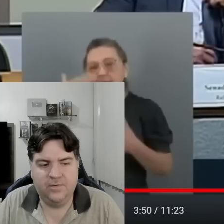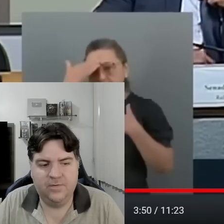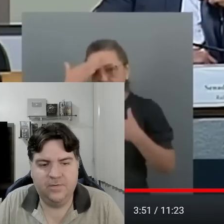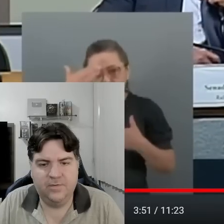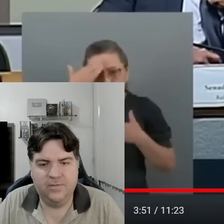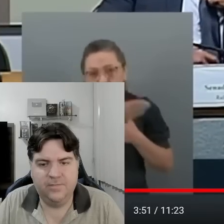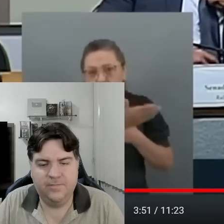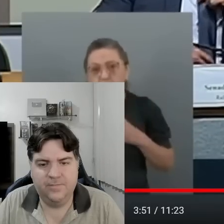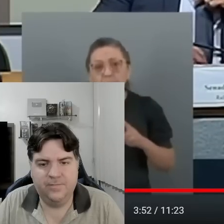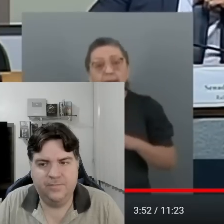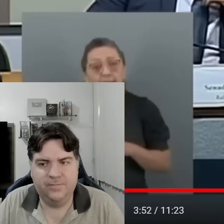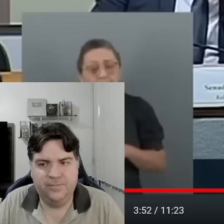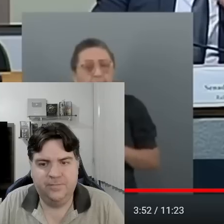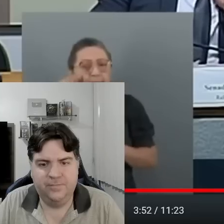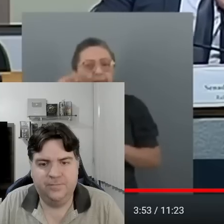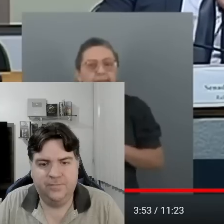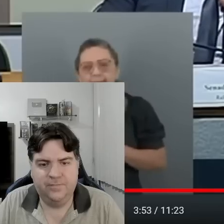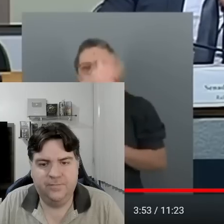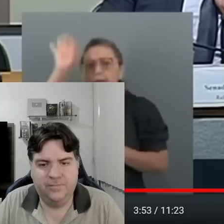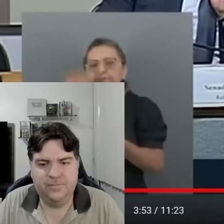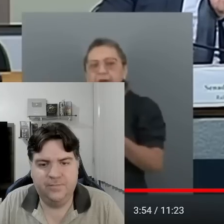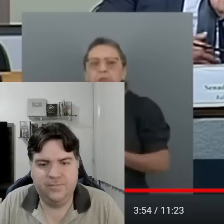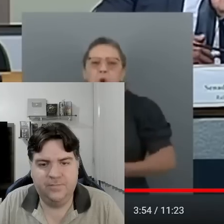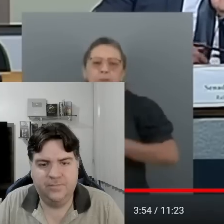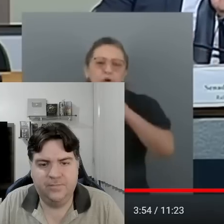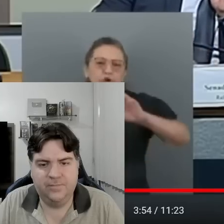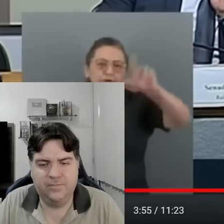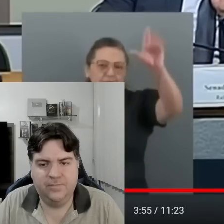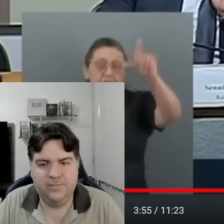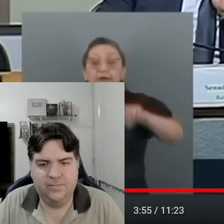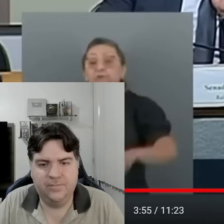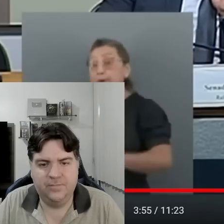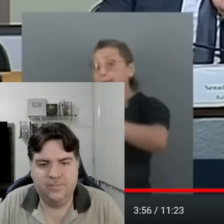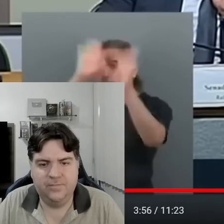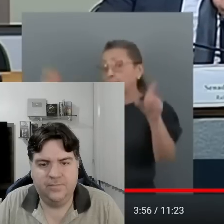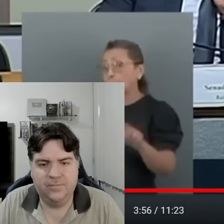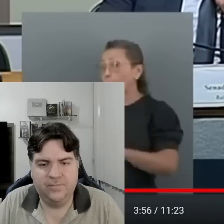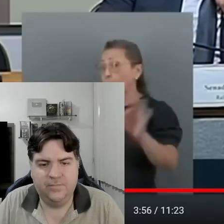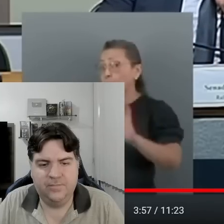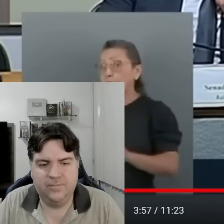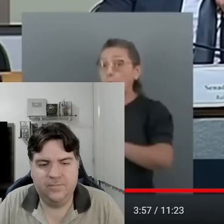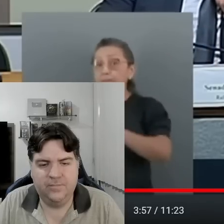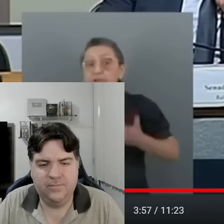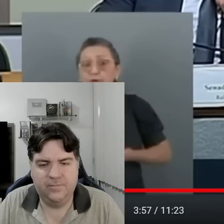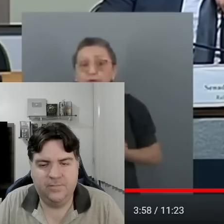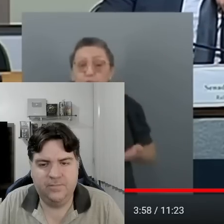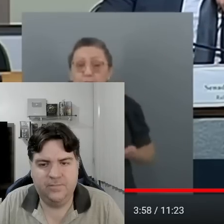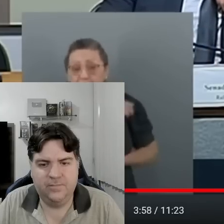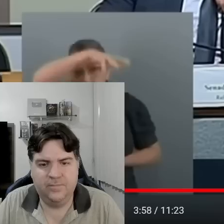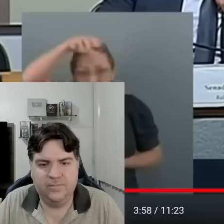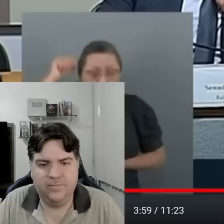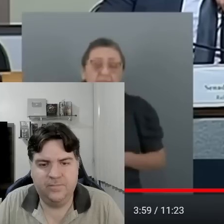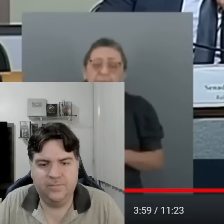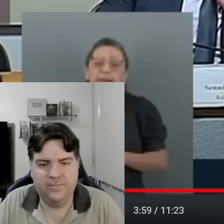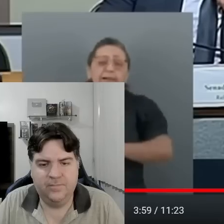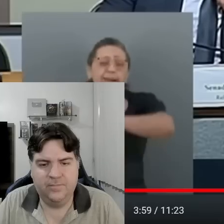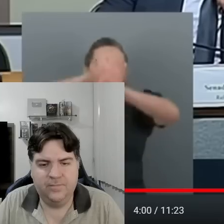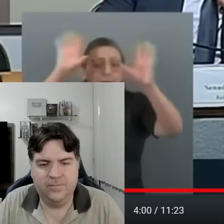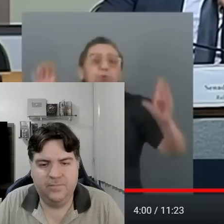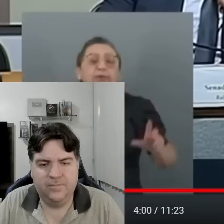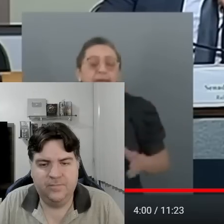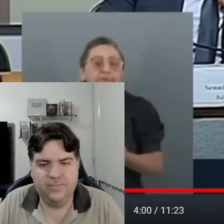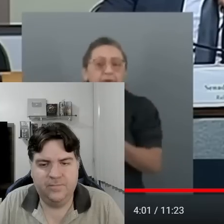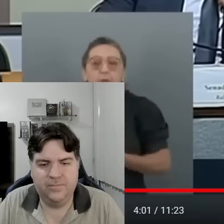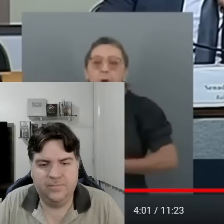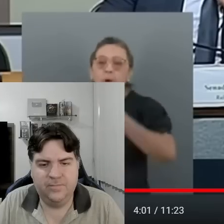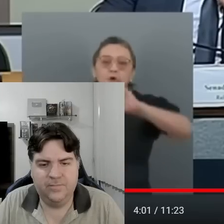agradeço, porque aqui ficou claro que de fato tem diferença, ficou claro que não tem corrupção no fundo da Amazônia, ficou claro que o que há é a diferença